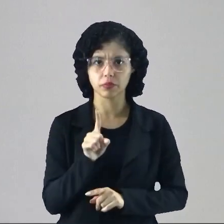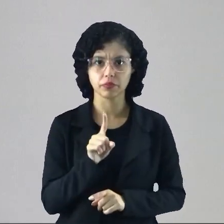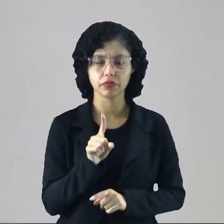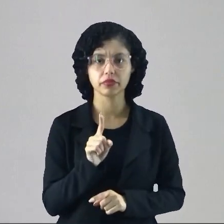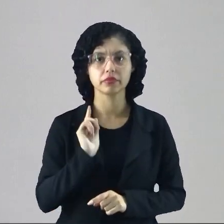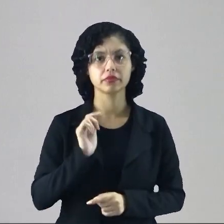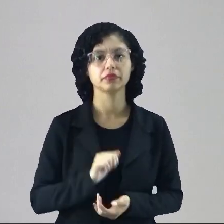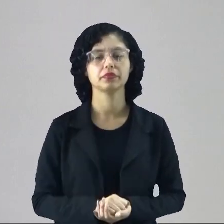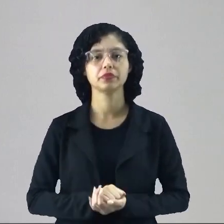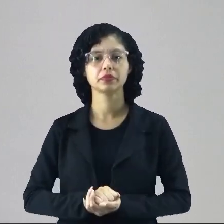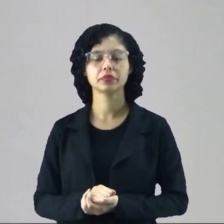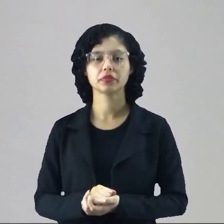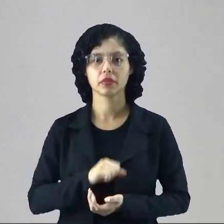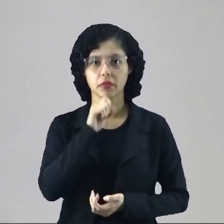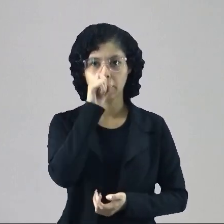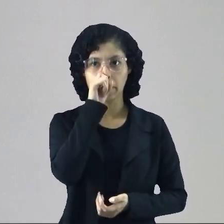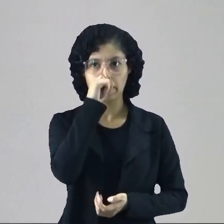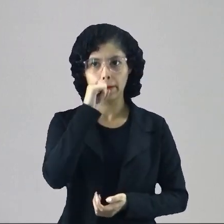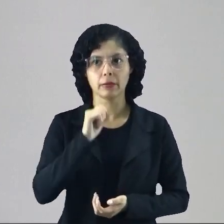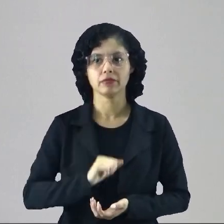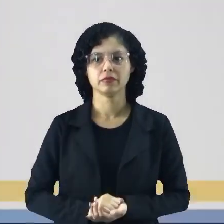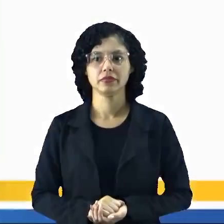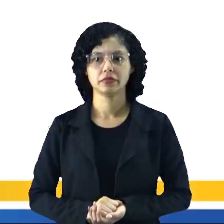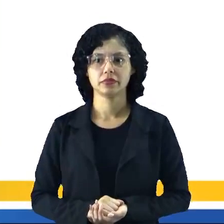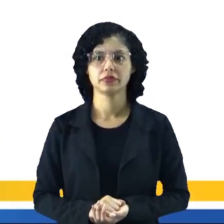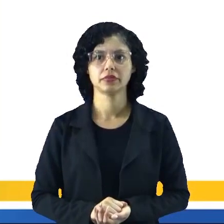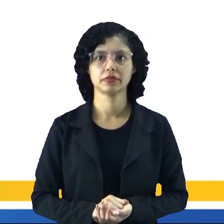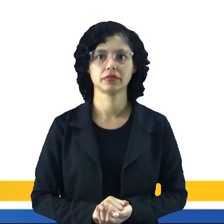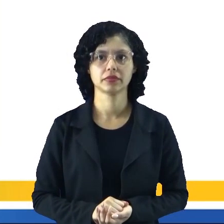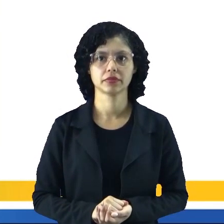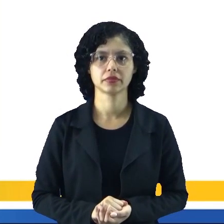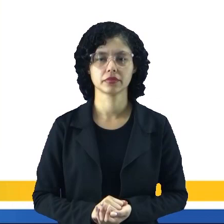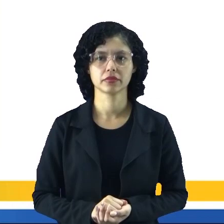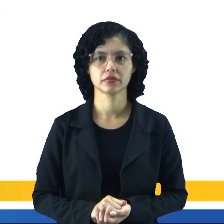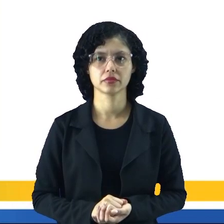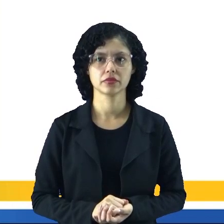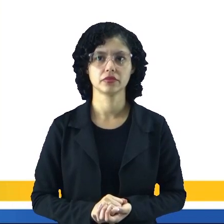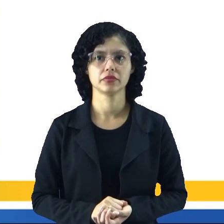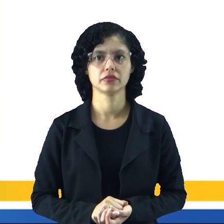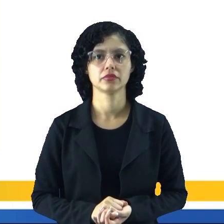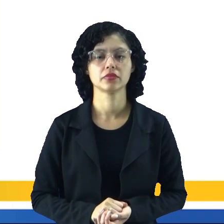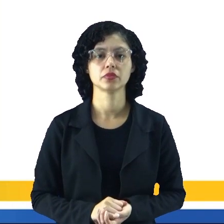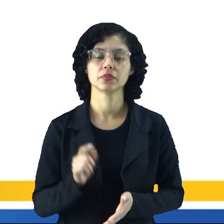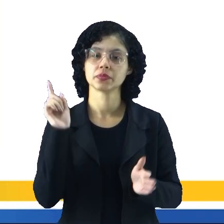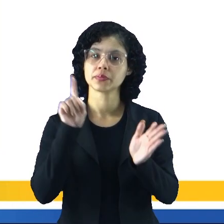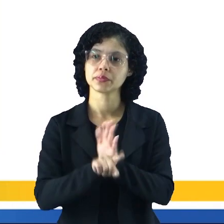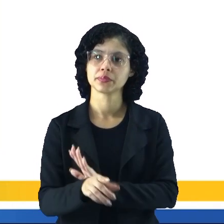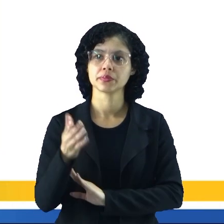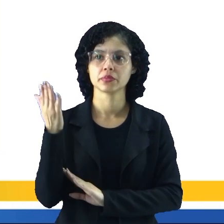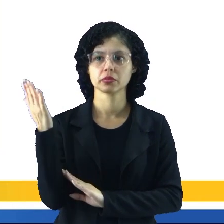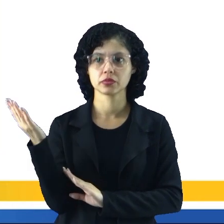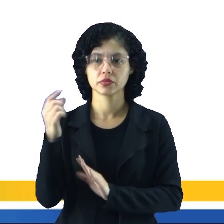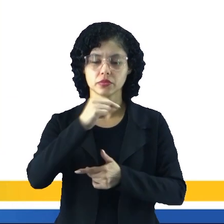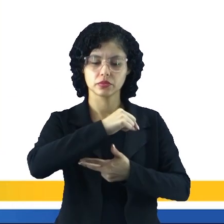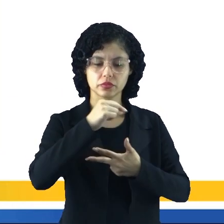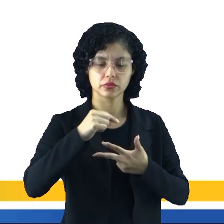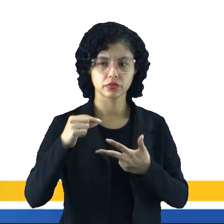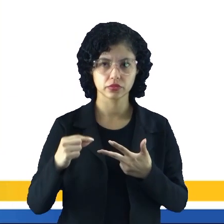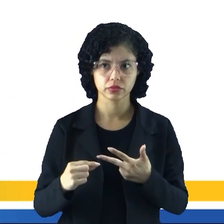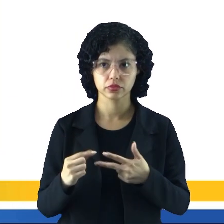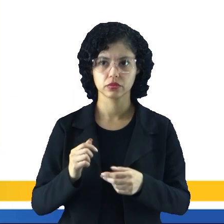exposição Tá bom vamos lá então vamos ver aqui uma questão né do ENEM